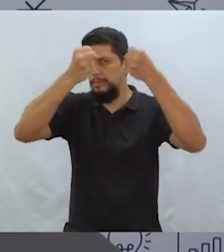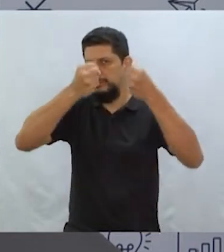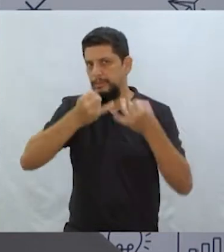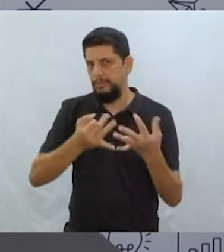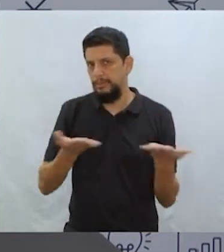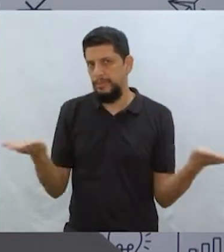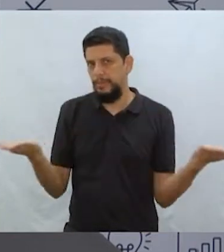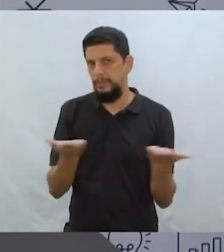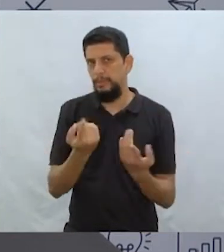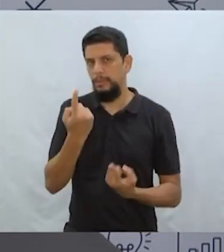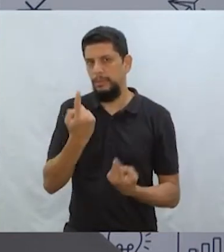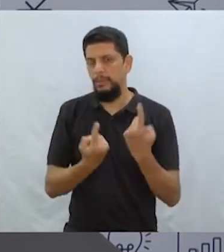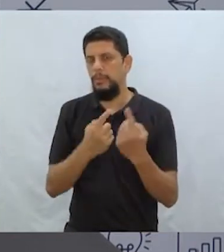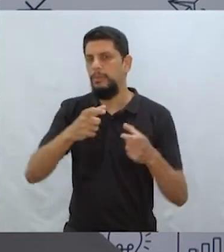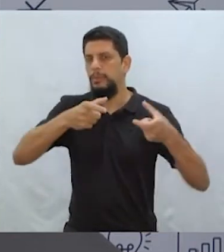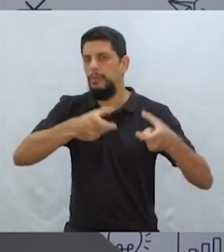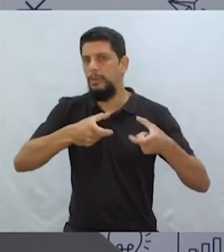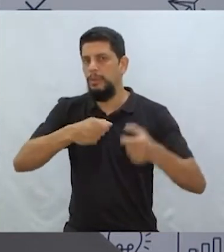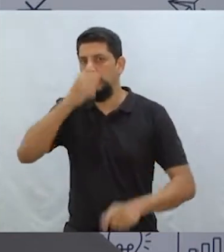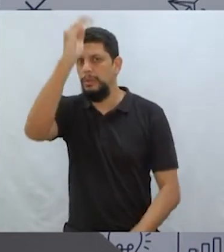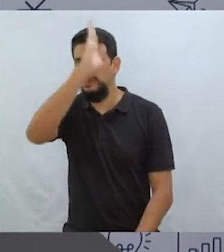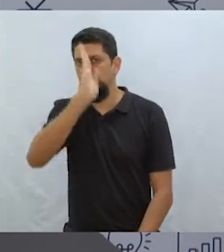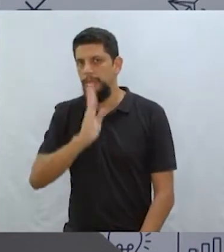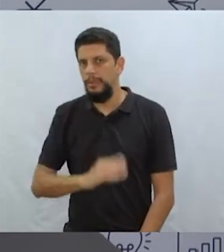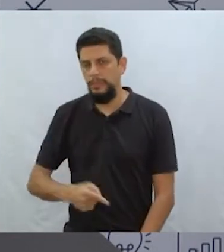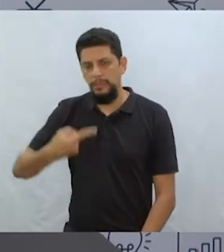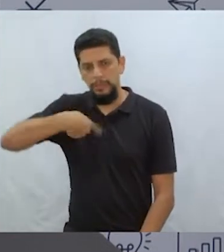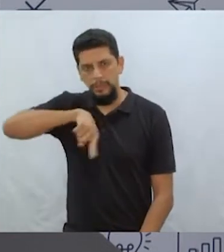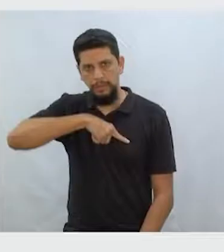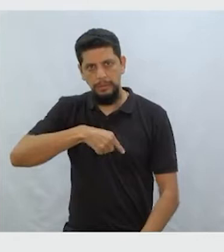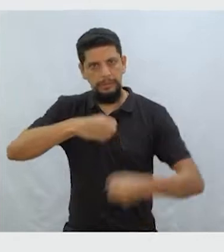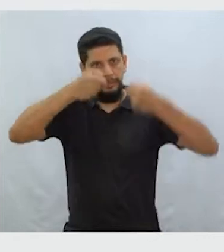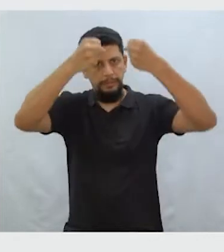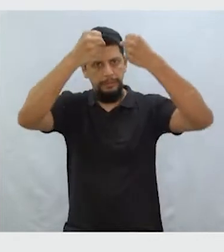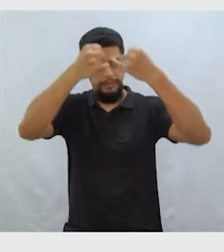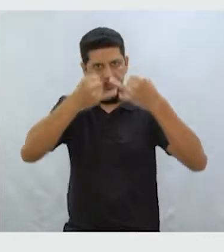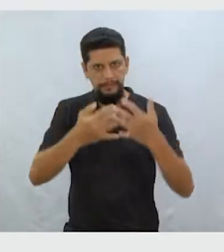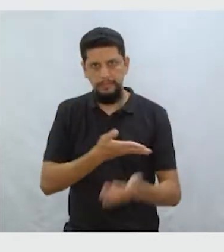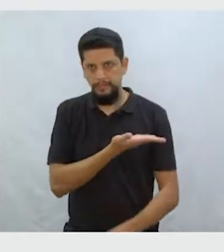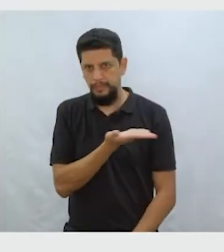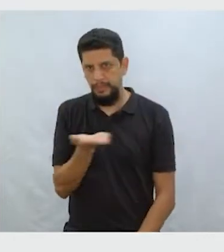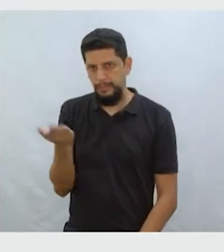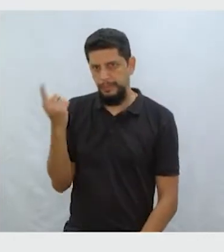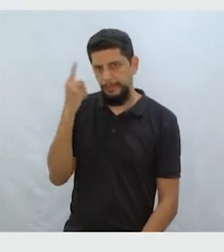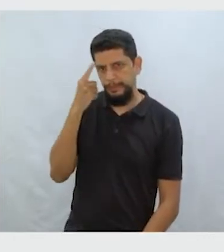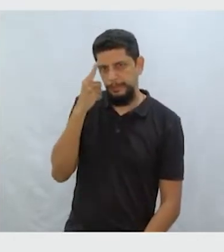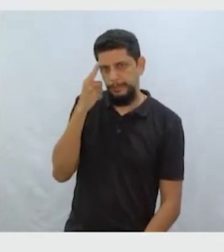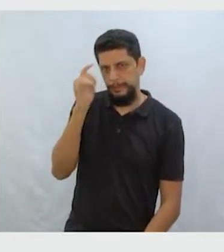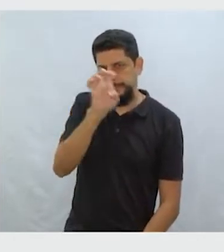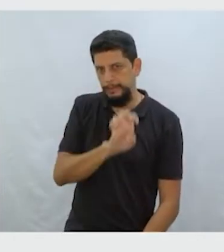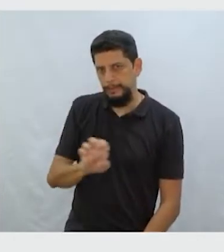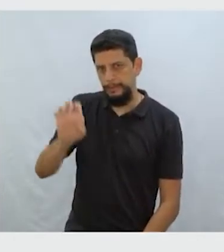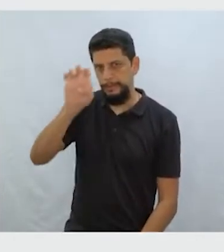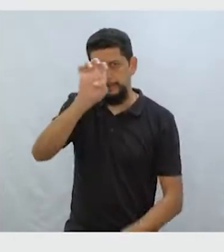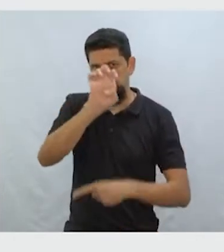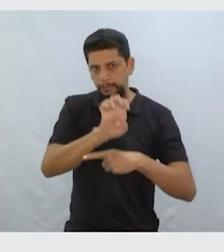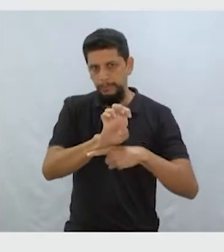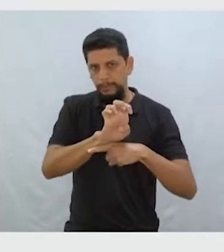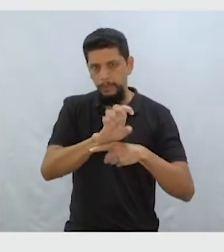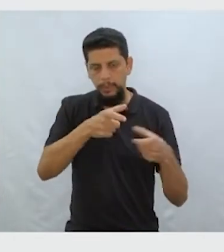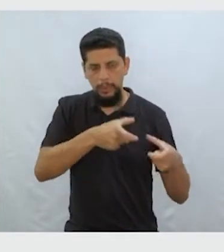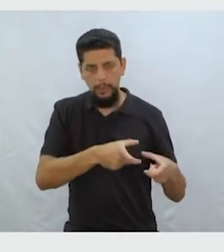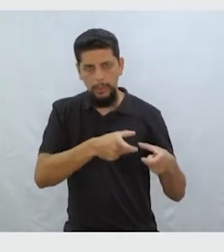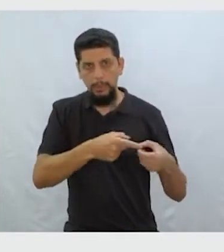vamos falar de qual lugar do Brasil nós vamos falar já pensou aí em um estado ou